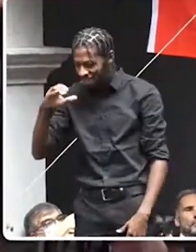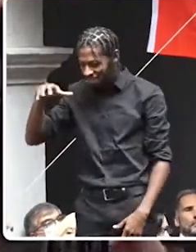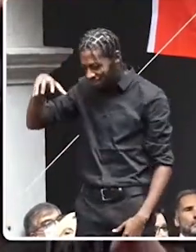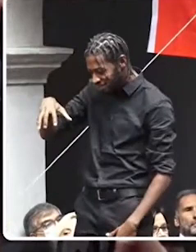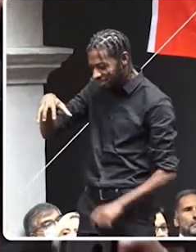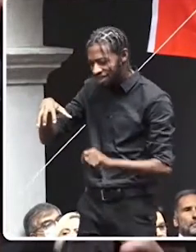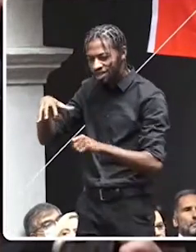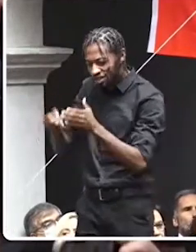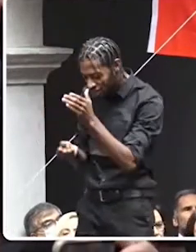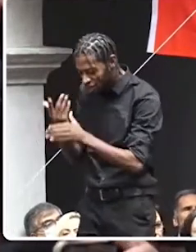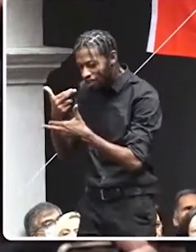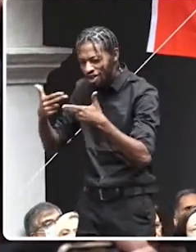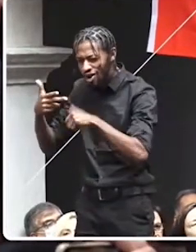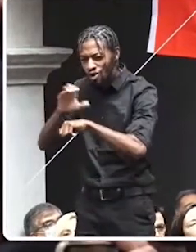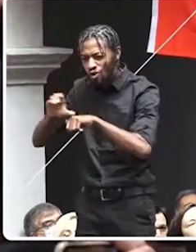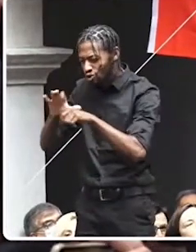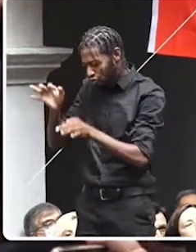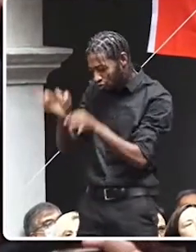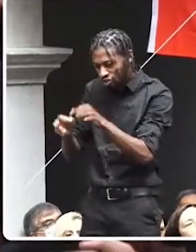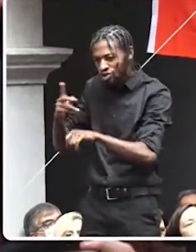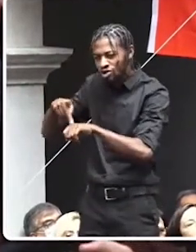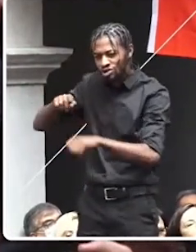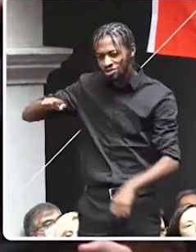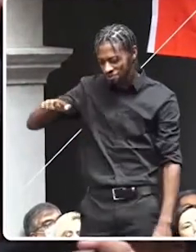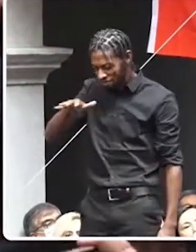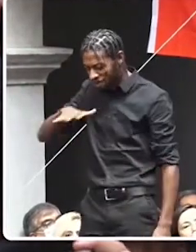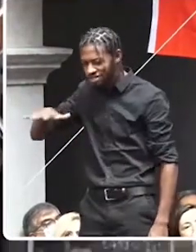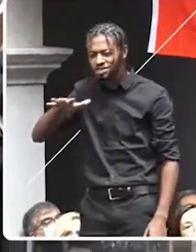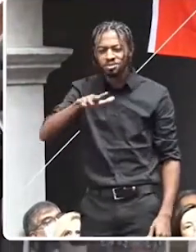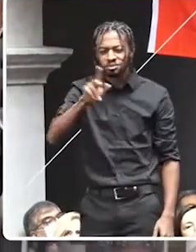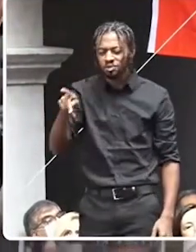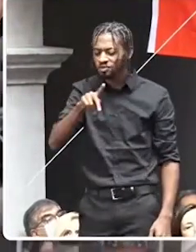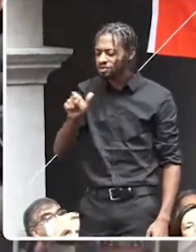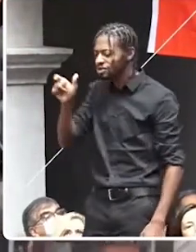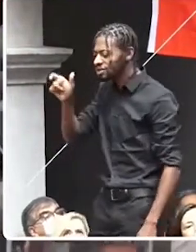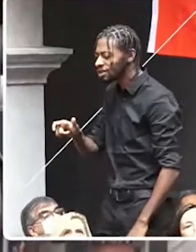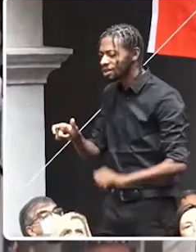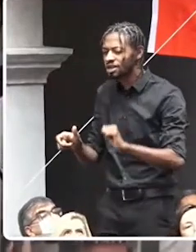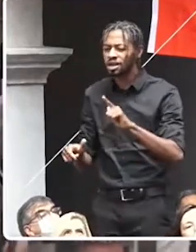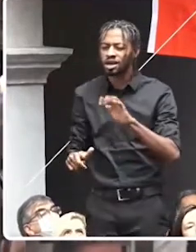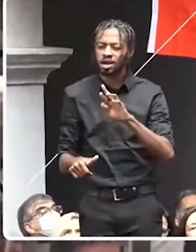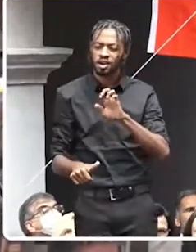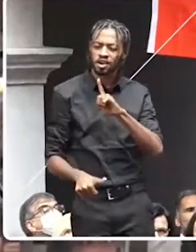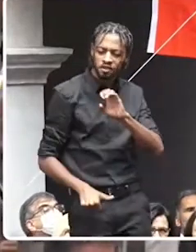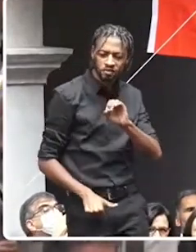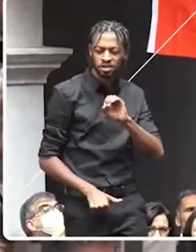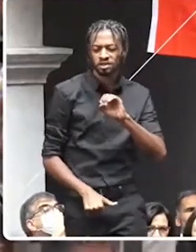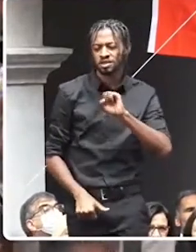Cursos Jurídicos no país, o professor Goffredo Silva Telles